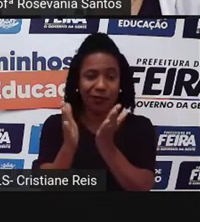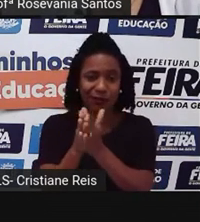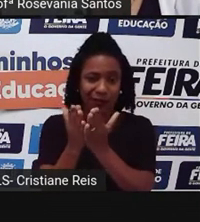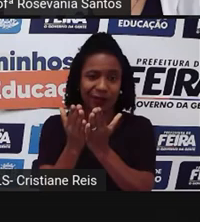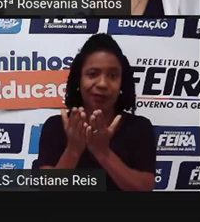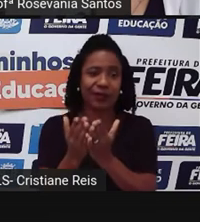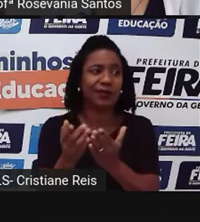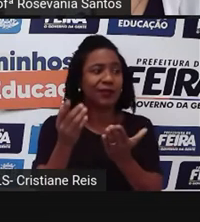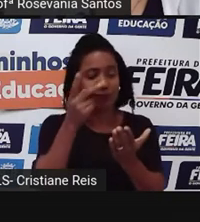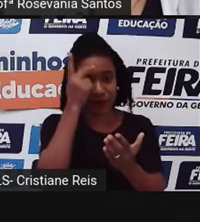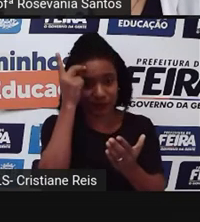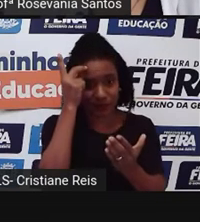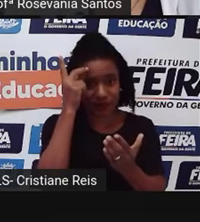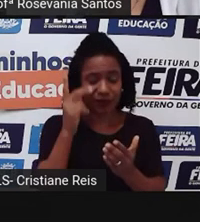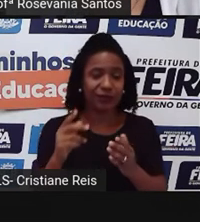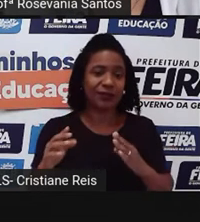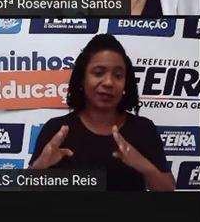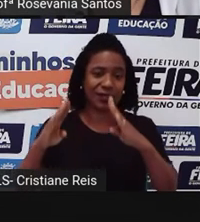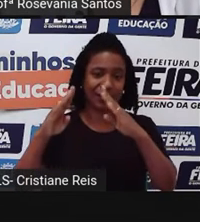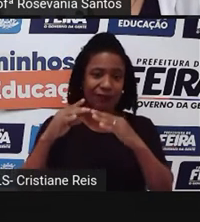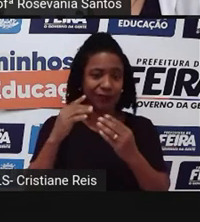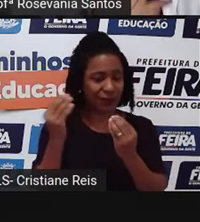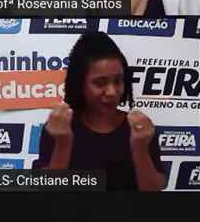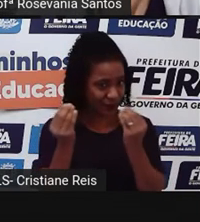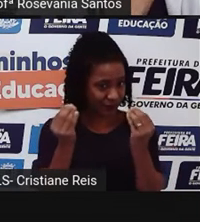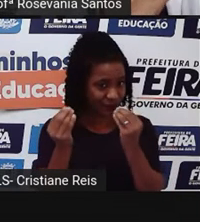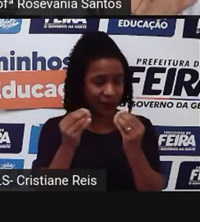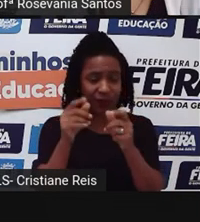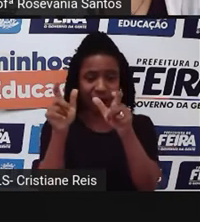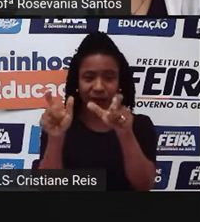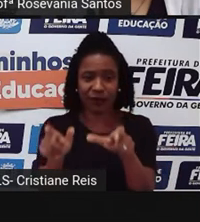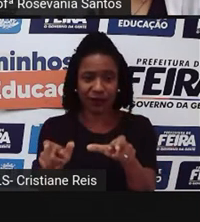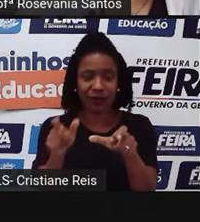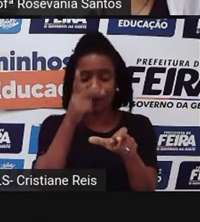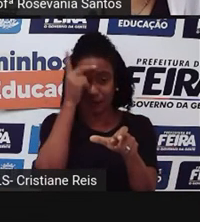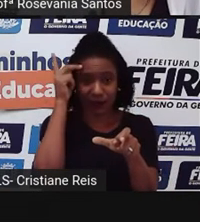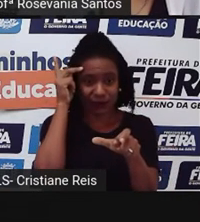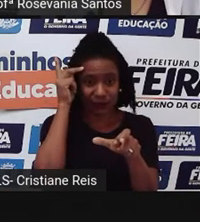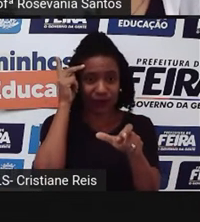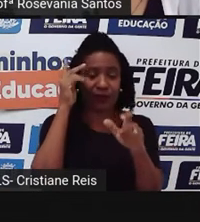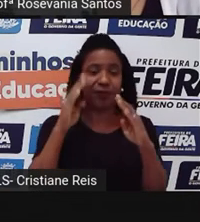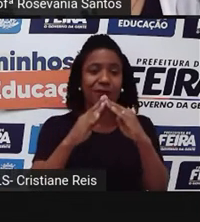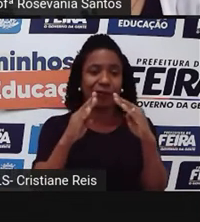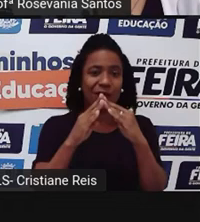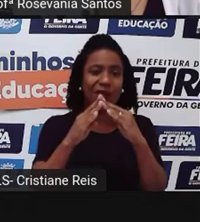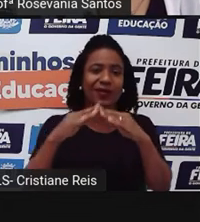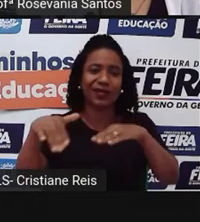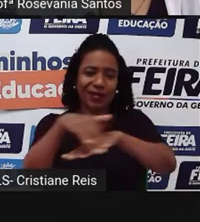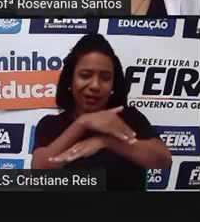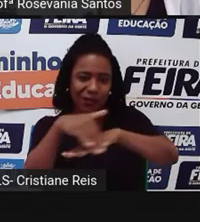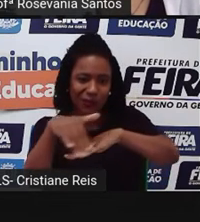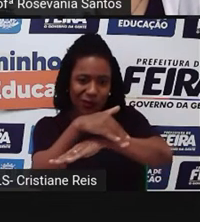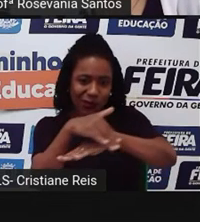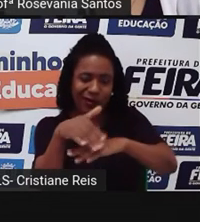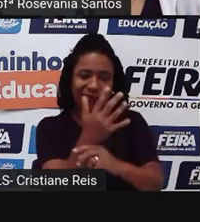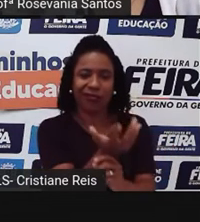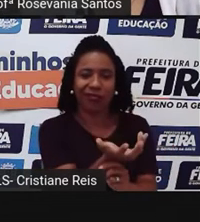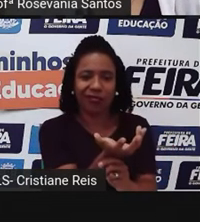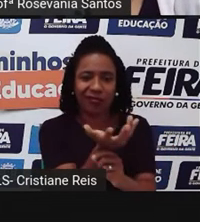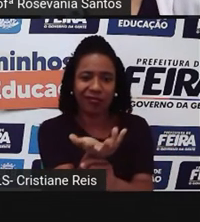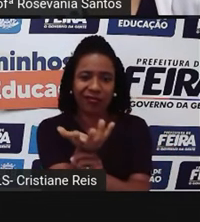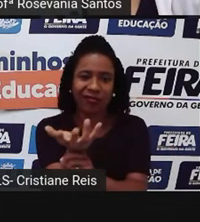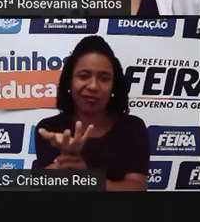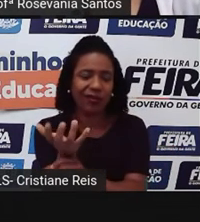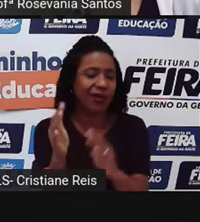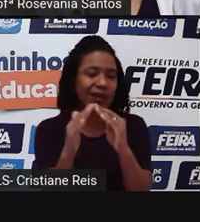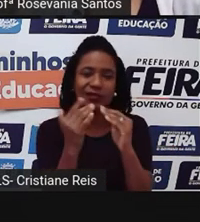Você pega desde aquela pessoa que mora, não bora entender agora como pessoas, desde aquelas pessoas que moram no meio da rua, embaixo das marquises, até